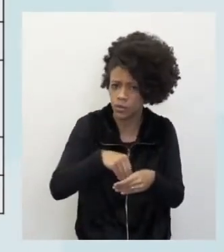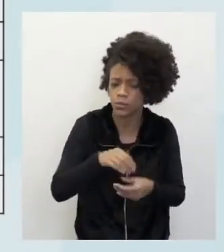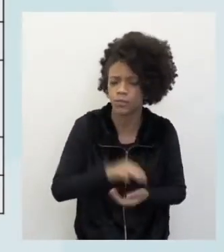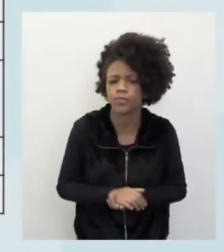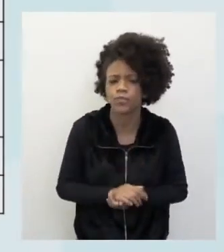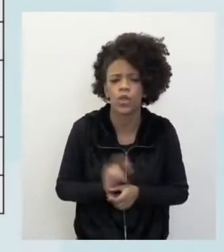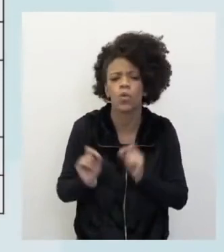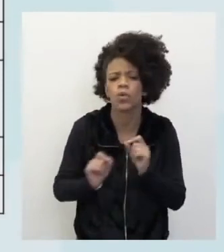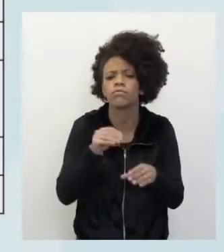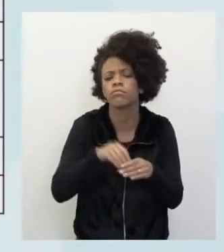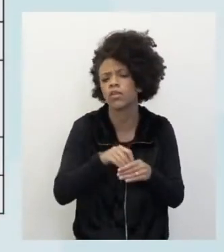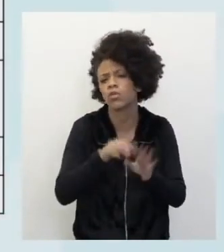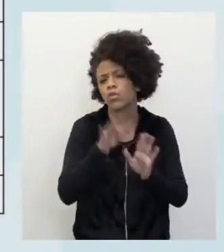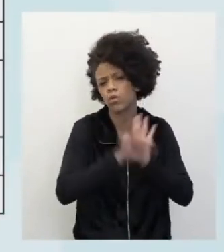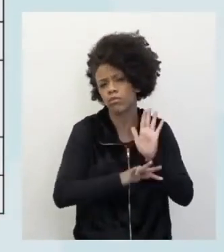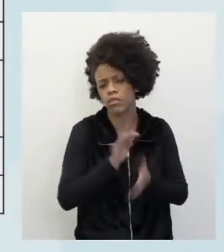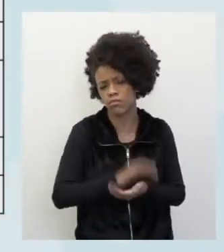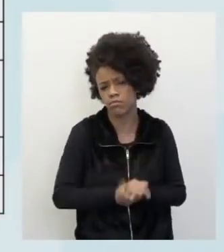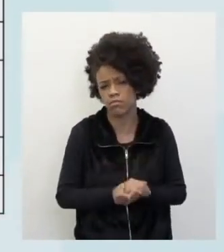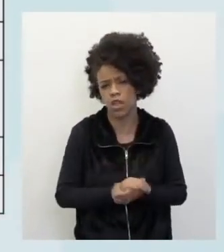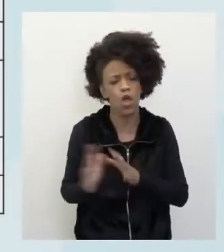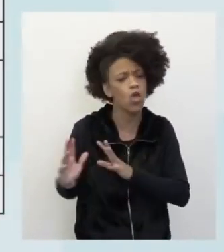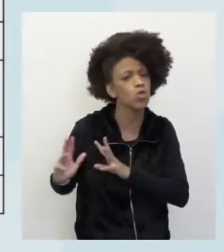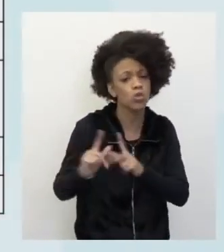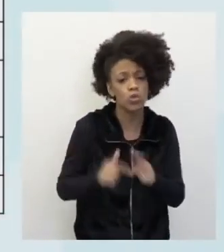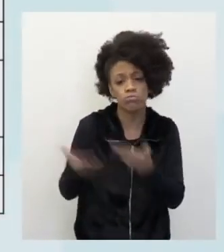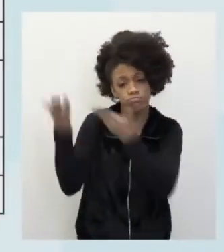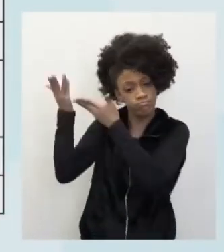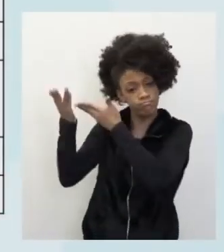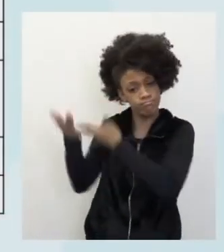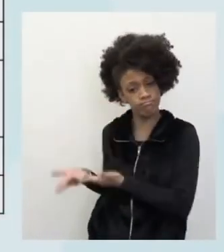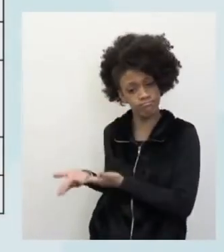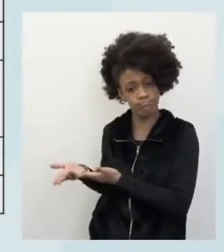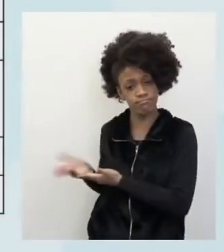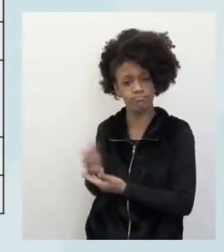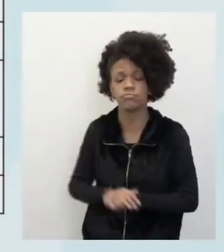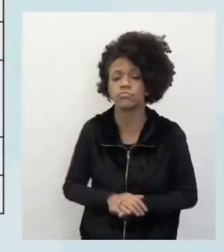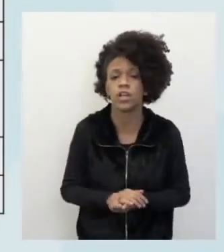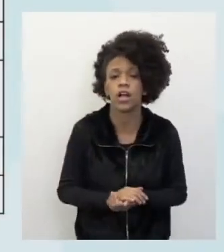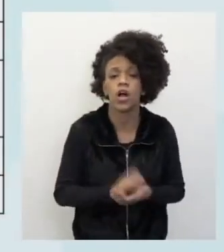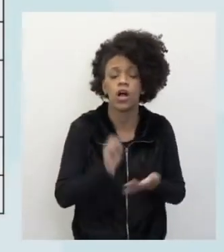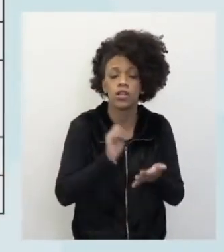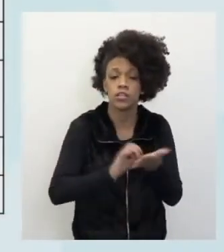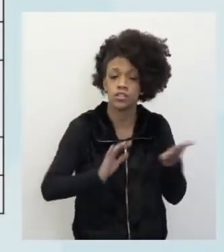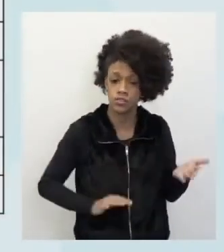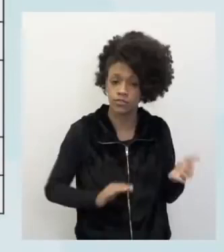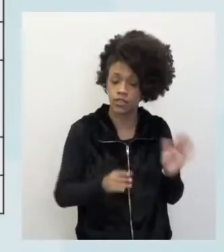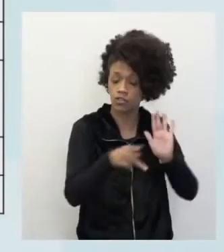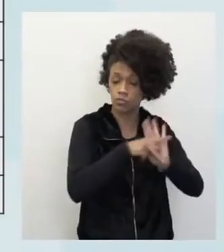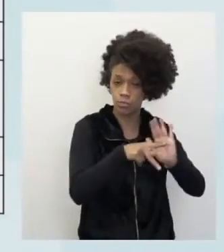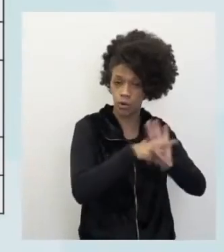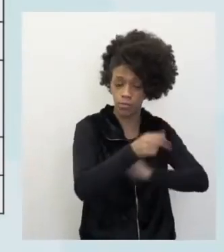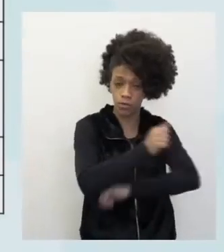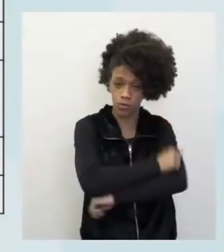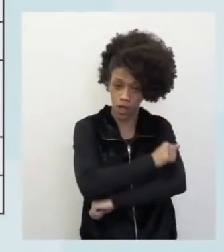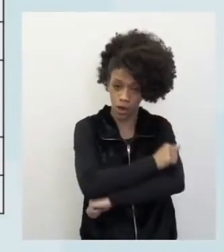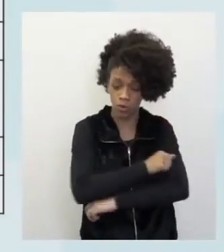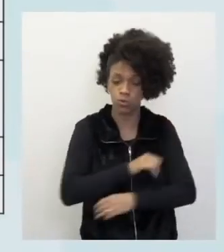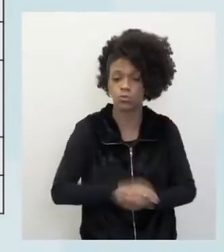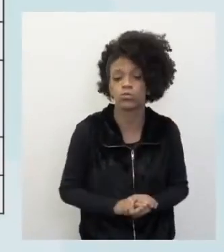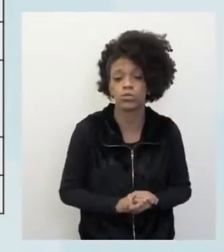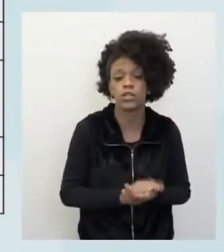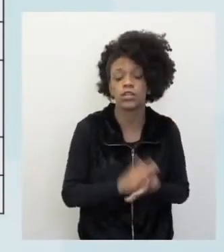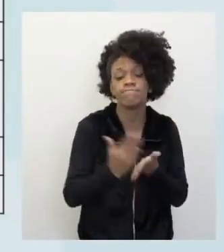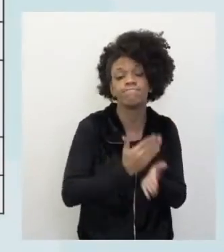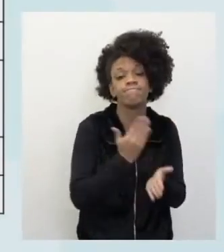que tem dentro daquele texto? Eu tenho tudo isso daí que está no quadro. Lá no exercício do caderno do aluno na situação de aprendizagem